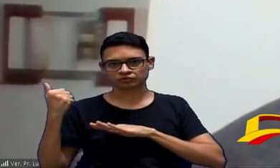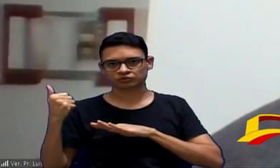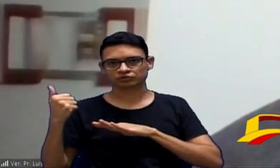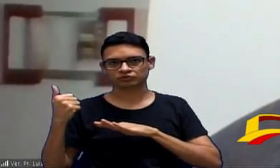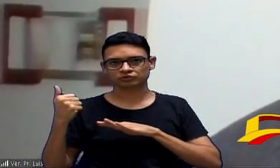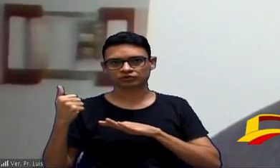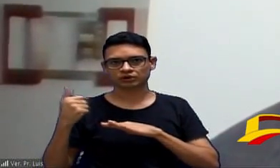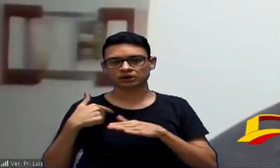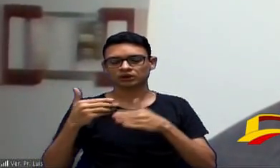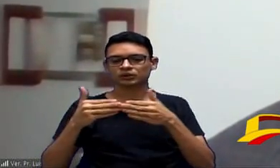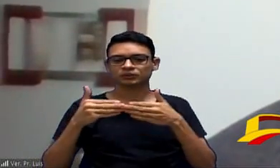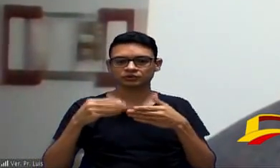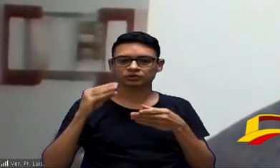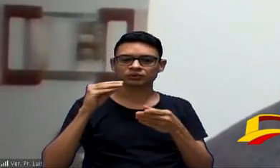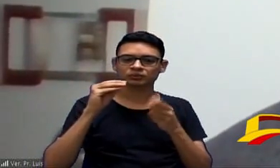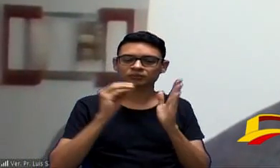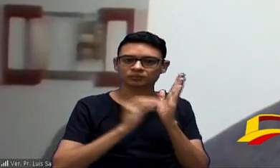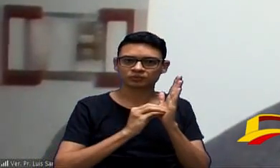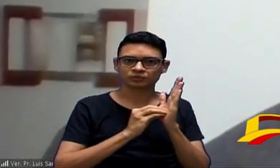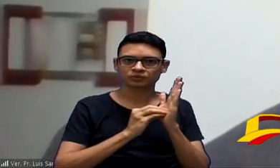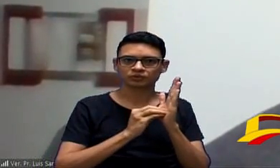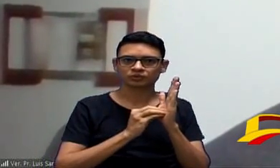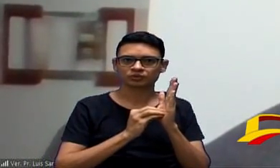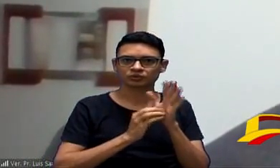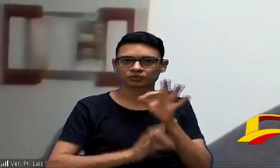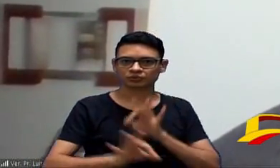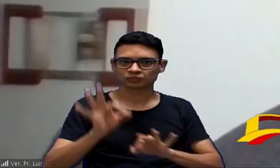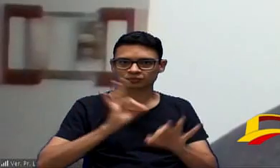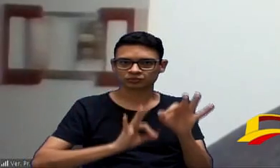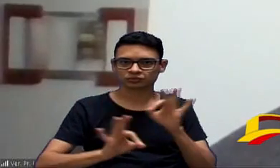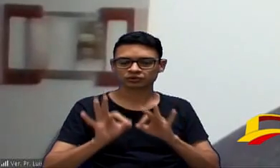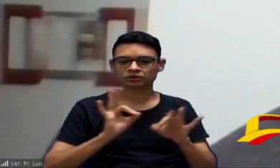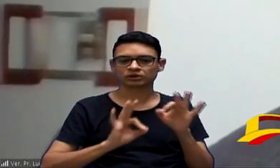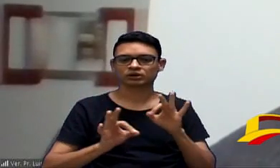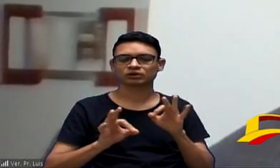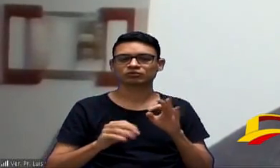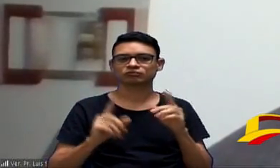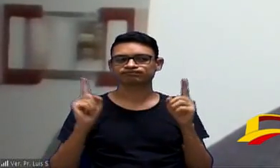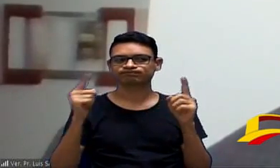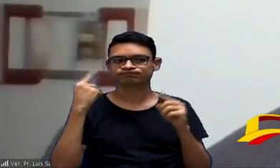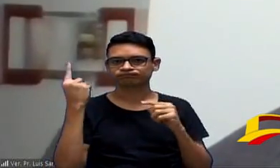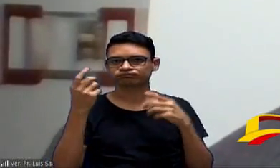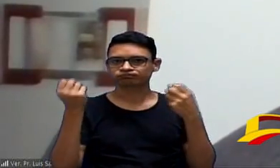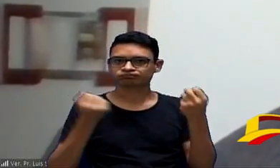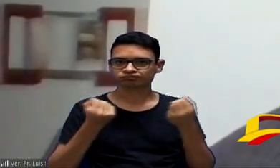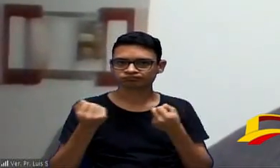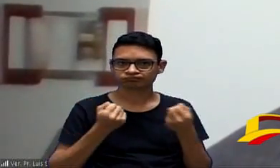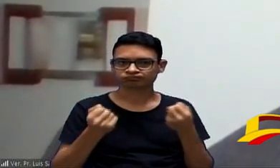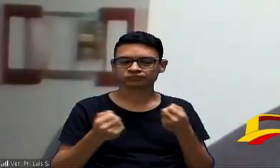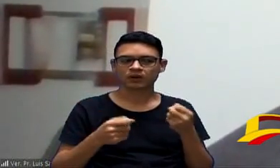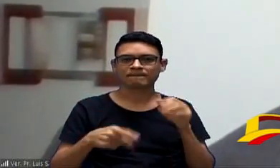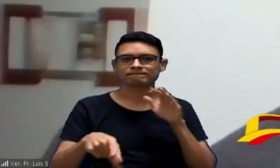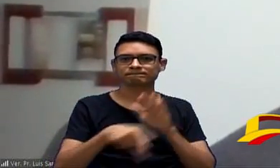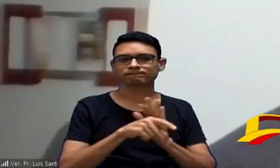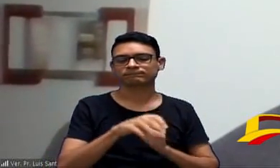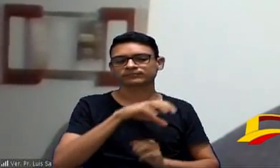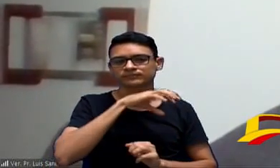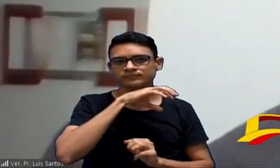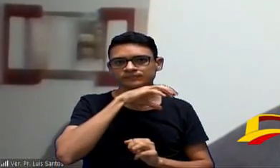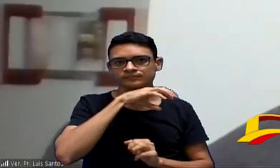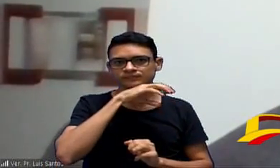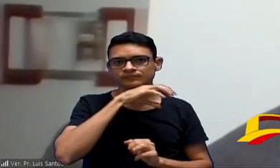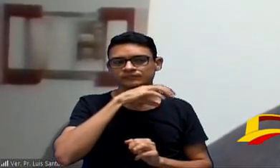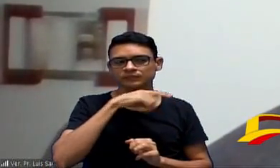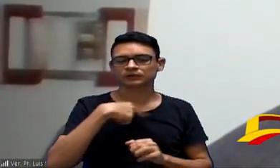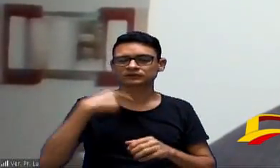SAMU Animal, entendeu? Que era que eu entendia que precisava, era uma das necessidades nesse particular.